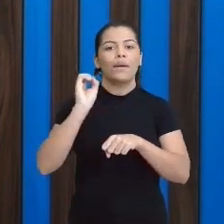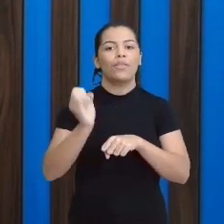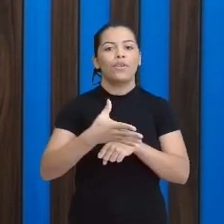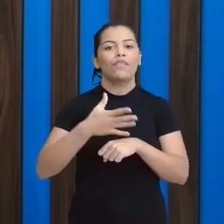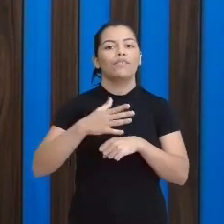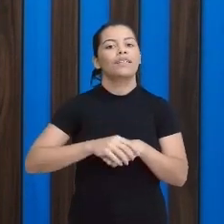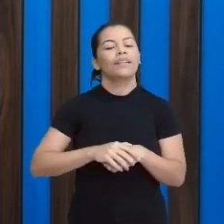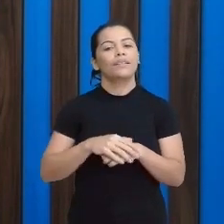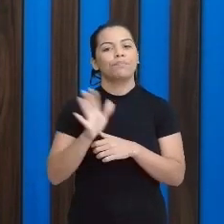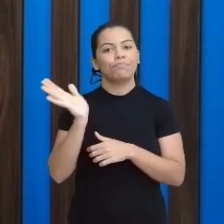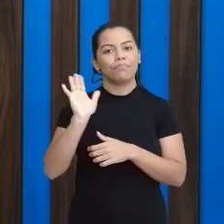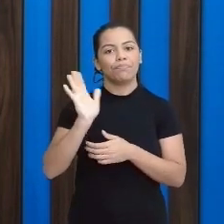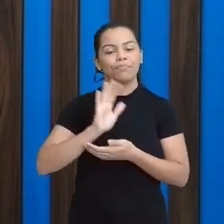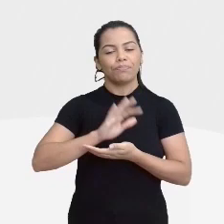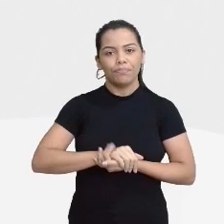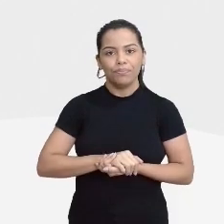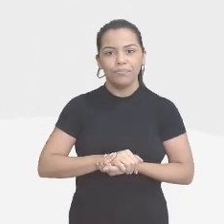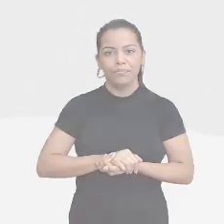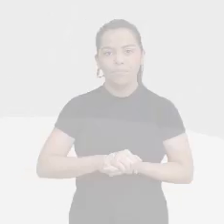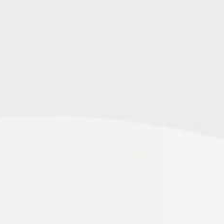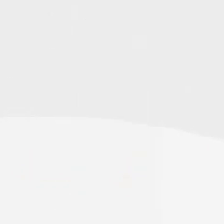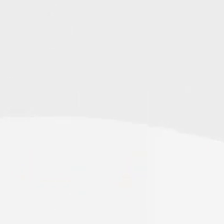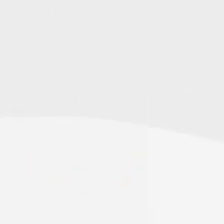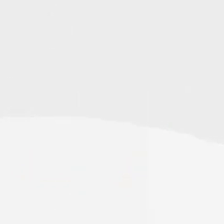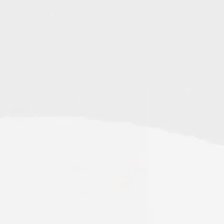Recife. Até já!